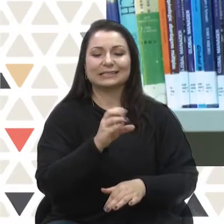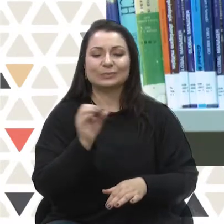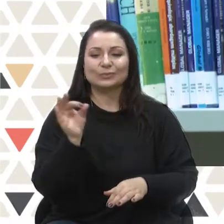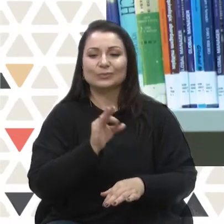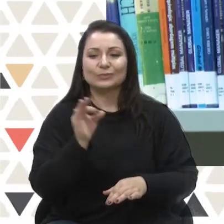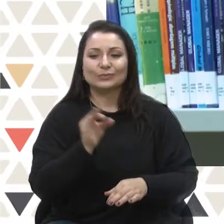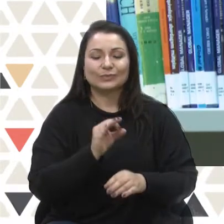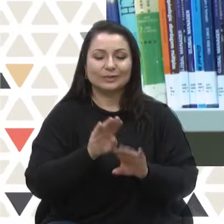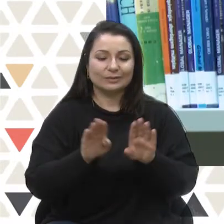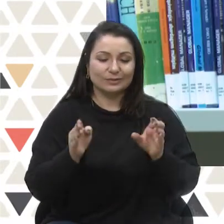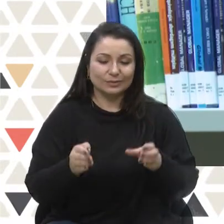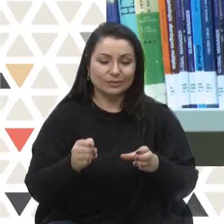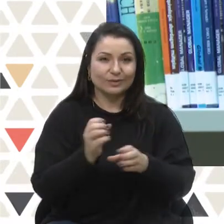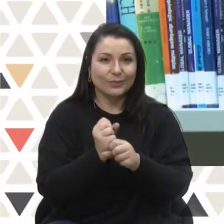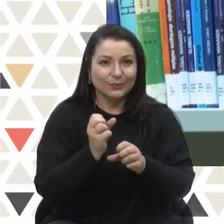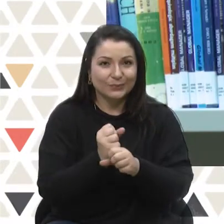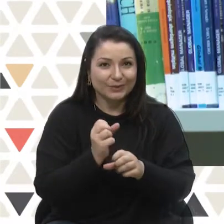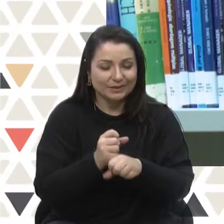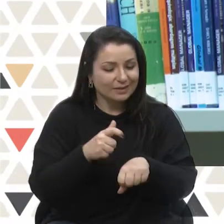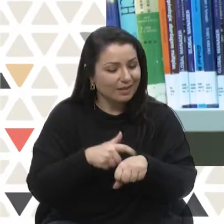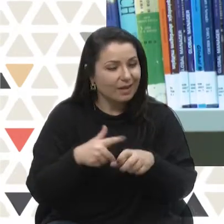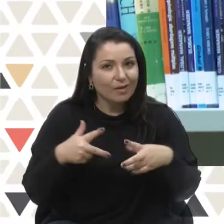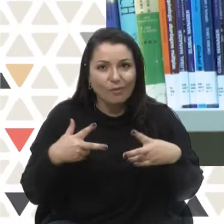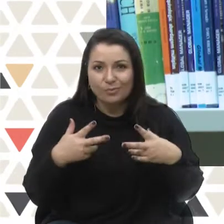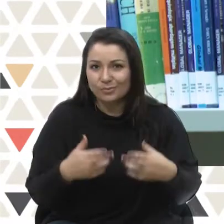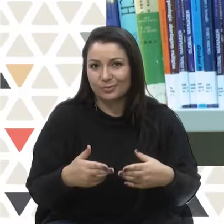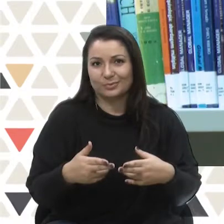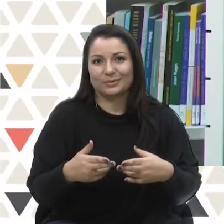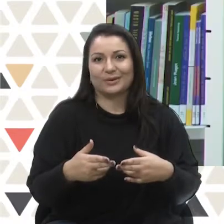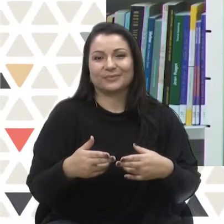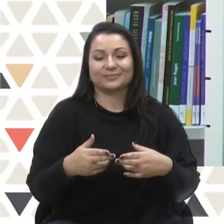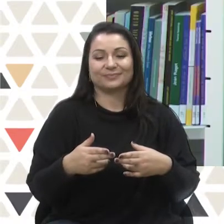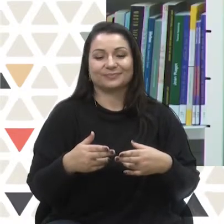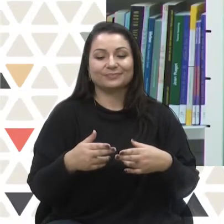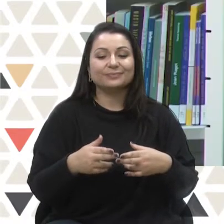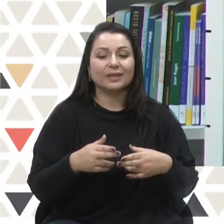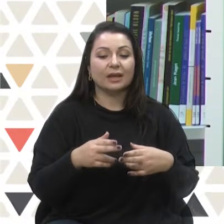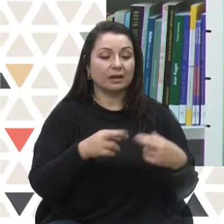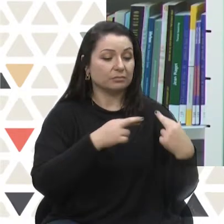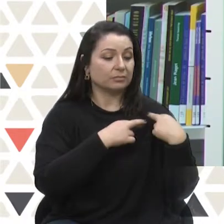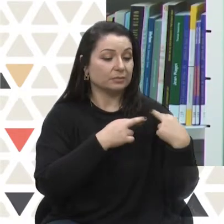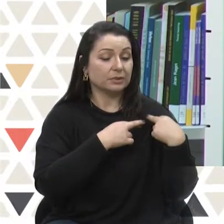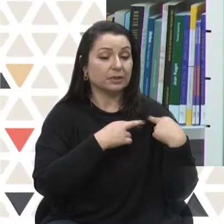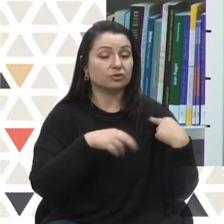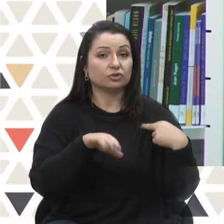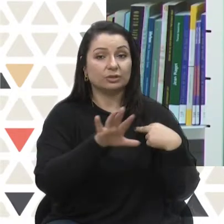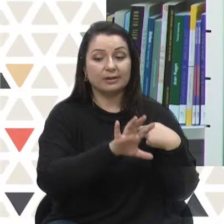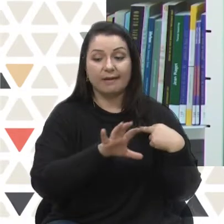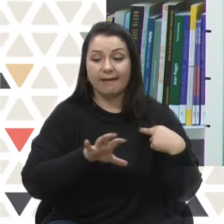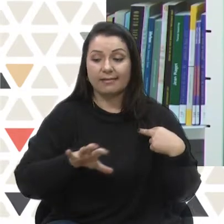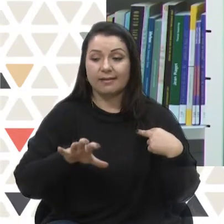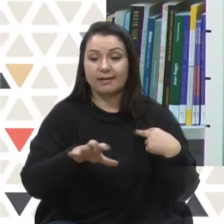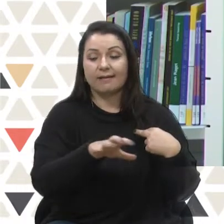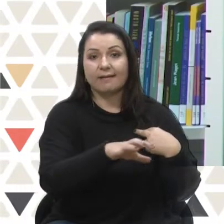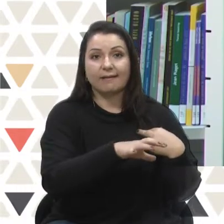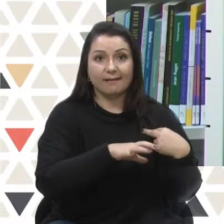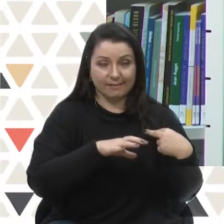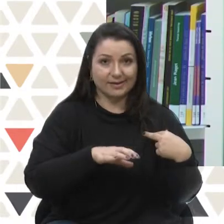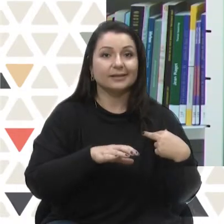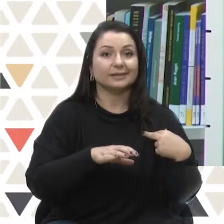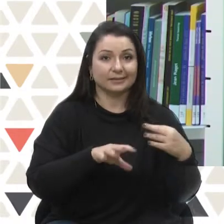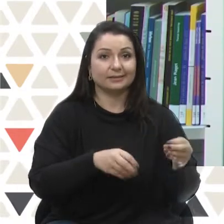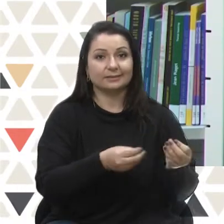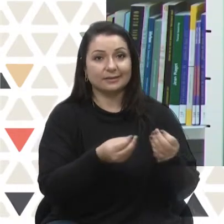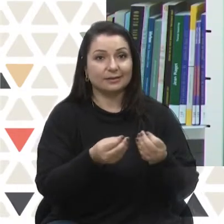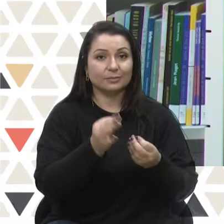horas da tarde e finalizamos sem por cento de urnas apuradas no mesmo horário apuração dos resultados das eleições é responsabilidade de